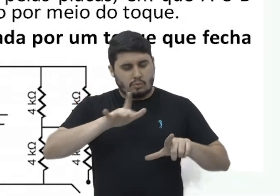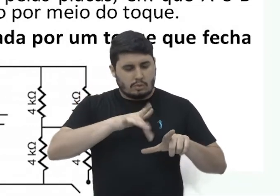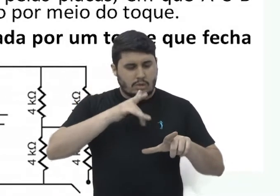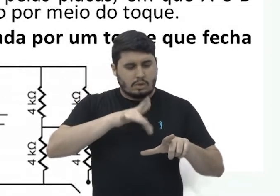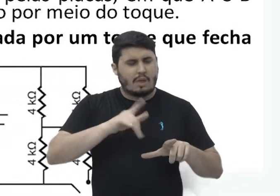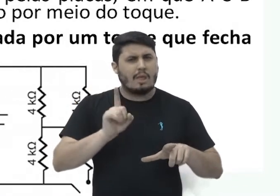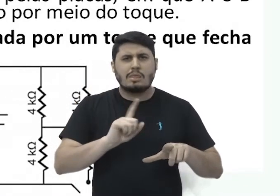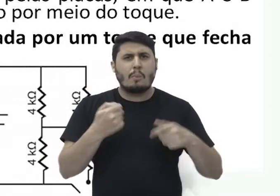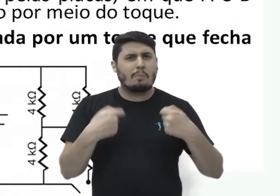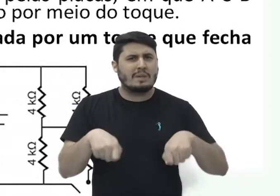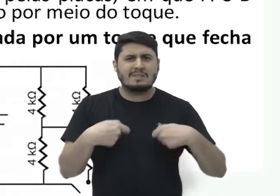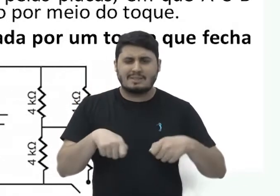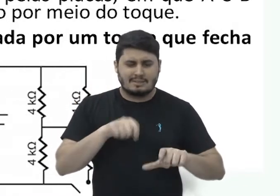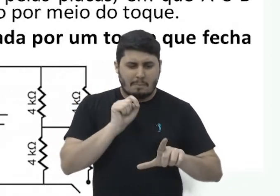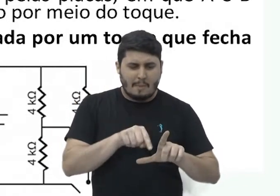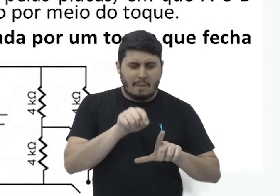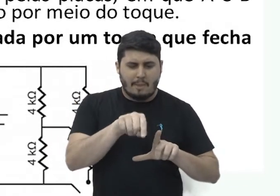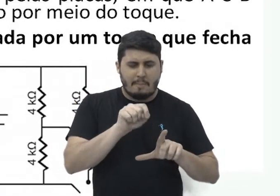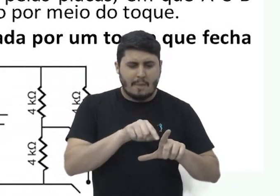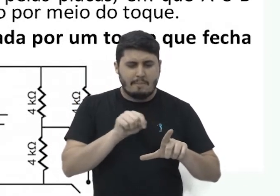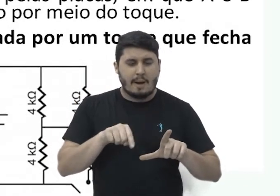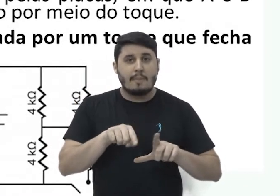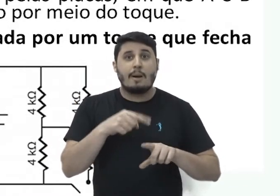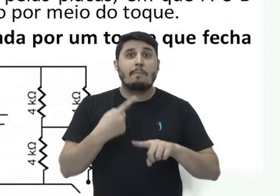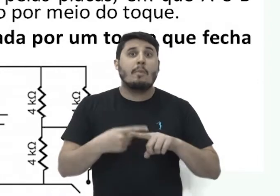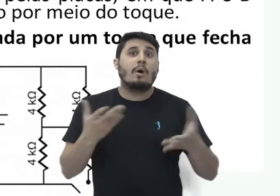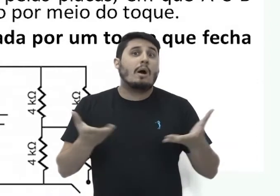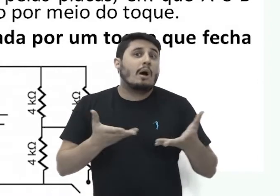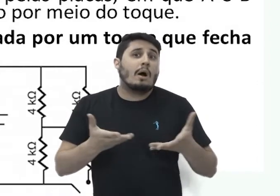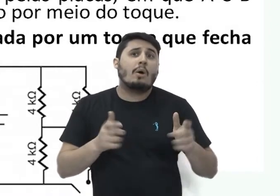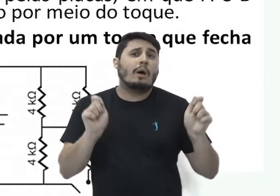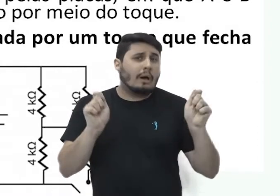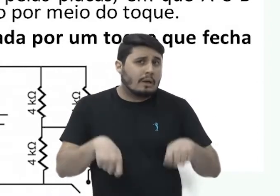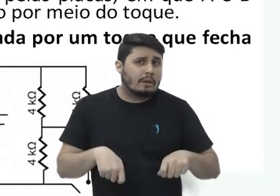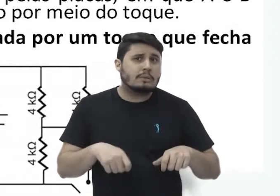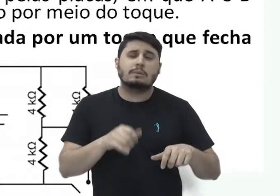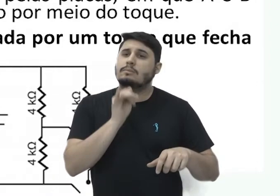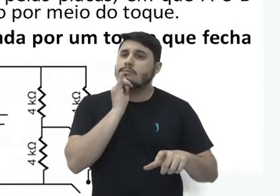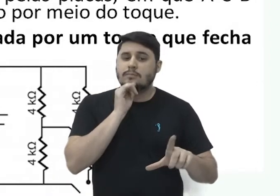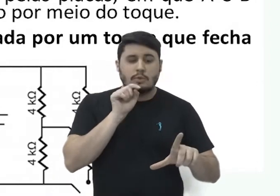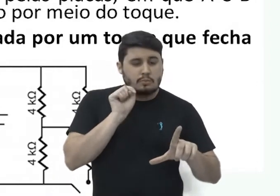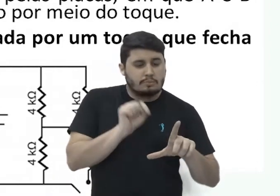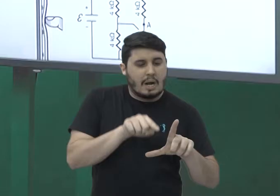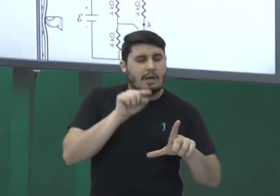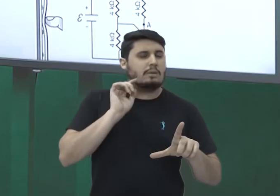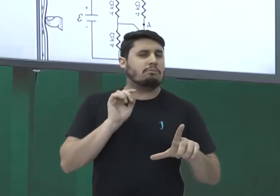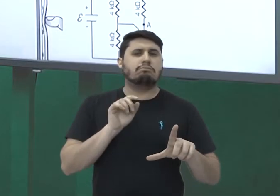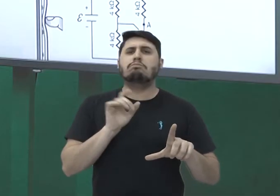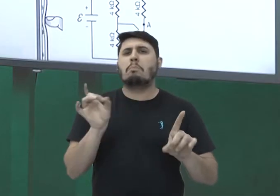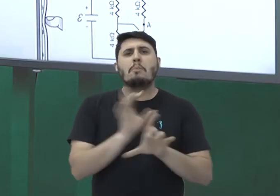de teclas, uma vez que todos os comandos podem ser dados ao se pressionar a própria tela.